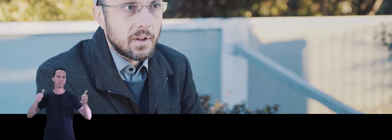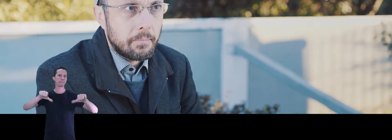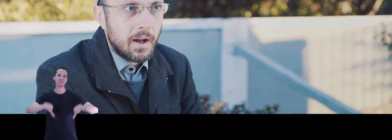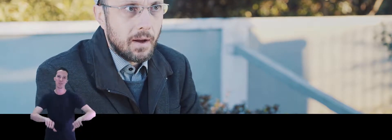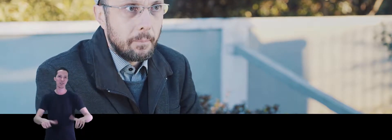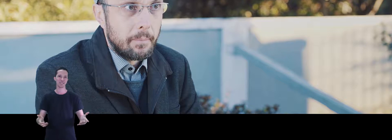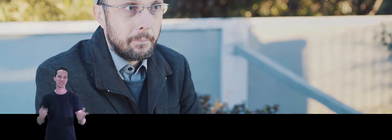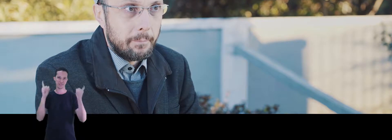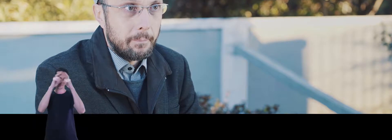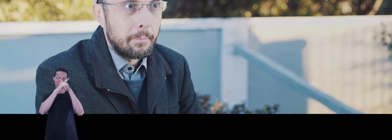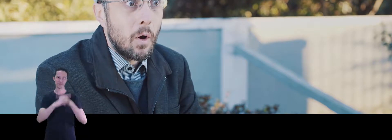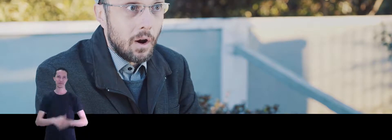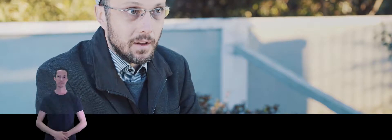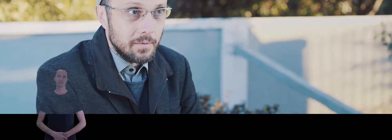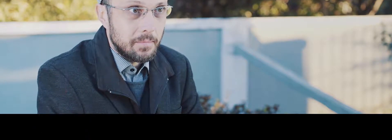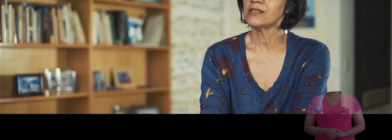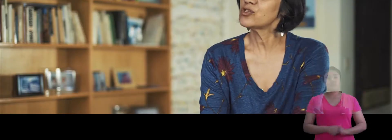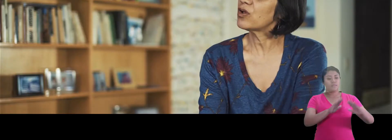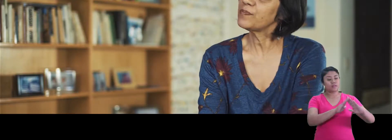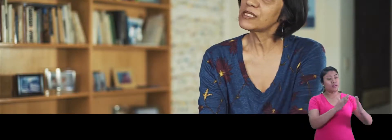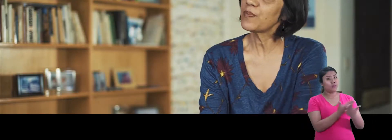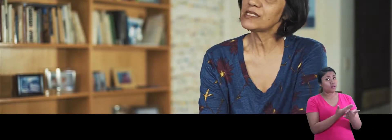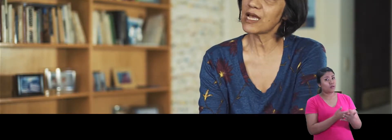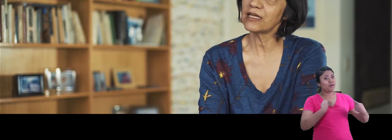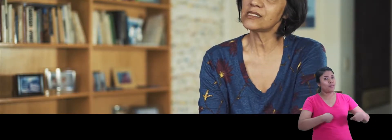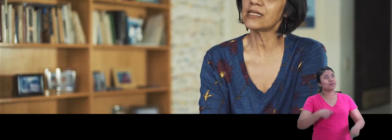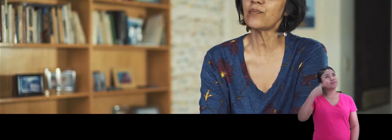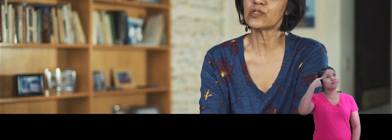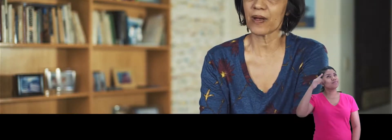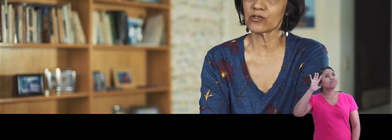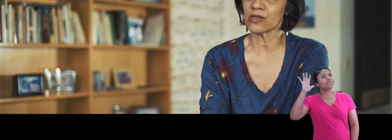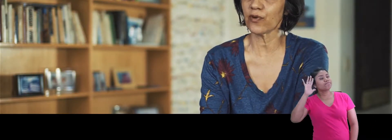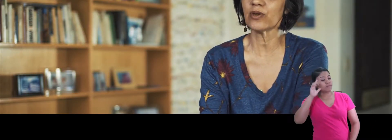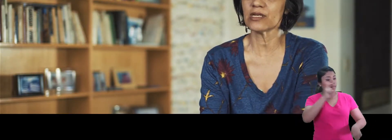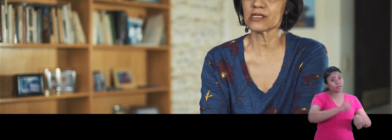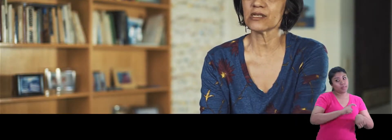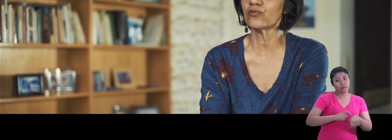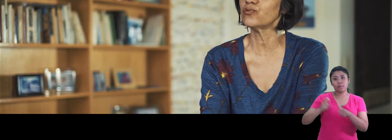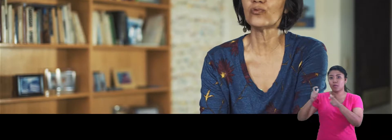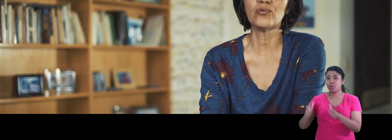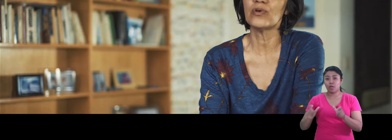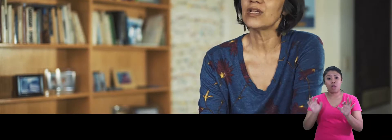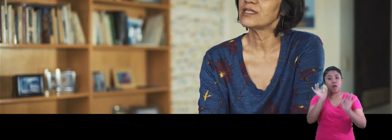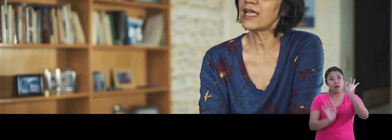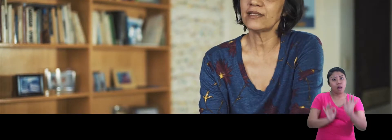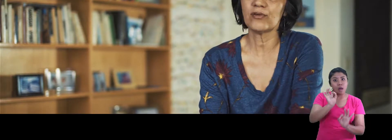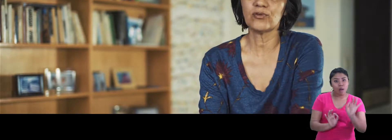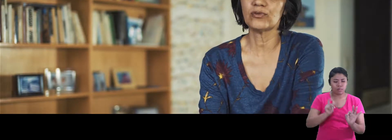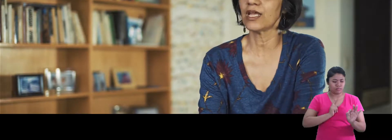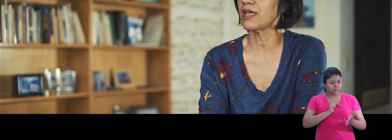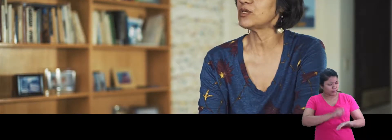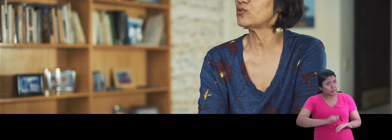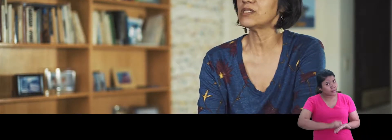diferente disso, é para pior, né? Essa escola precisa ser pensada, esse tempo e espaço, essa forma de organização, junto com tem caderno